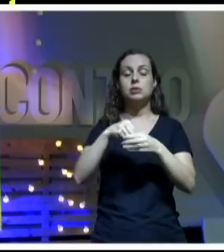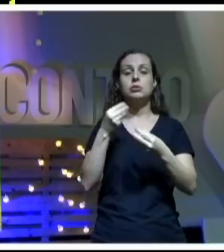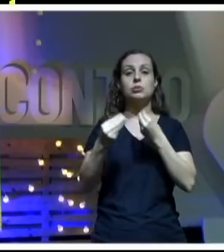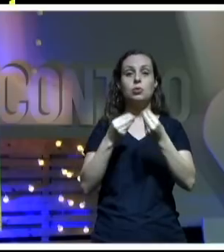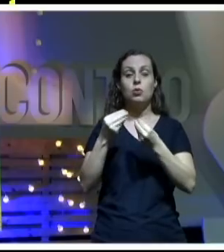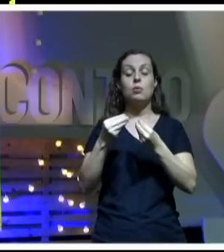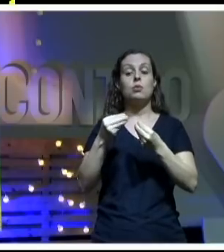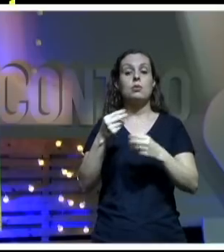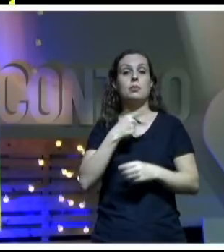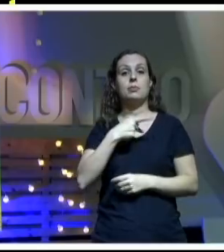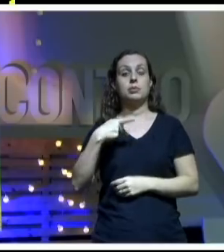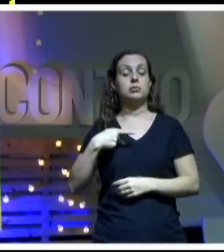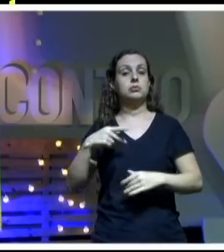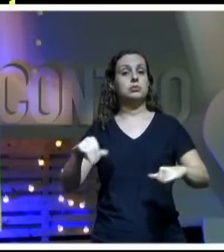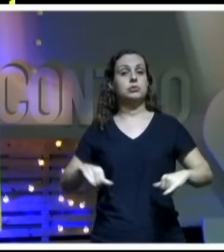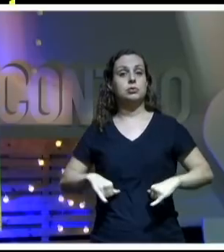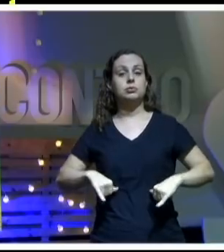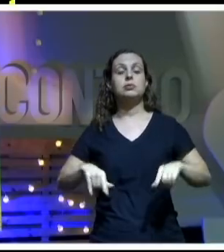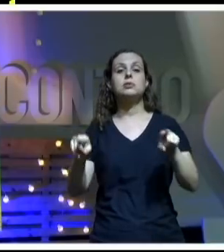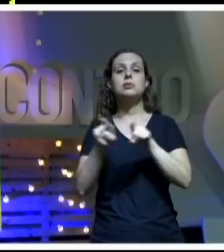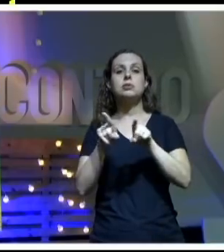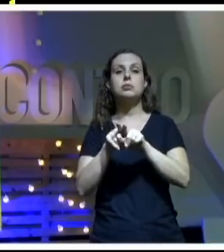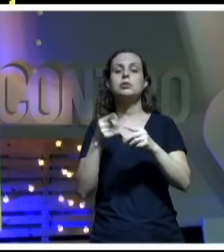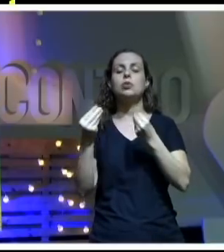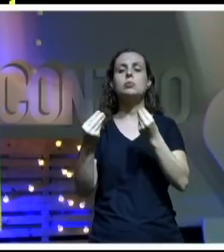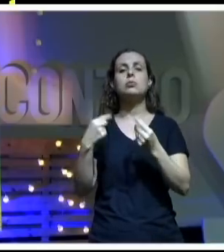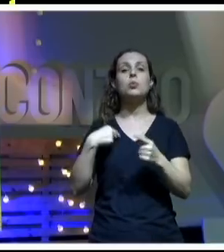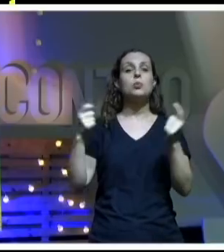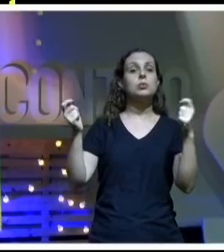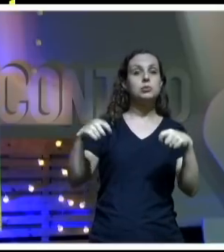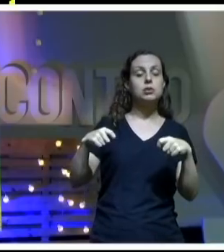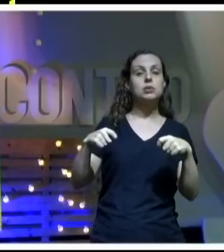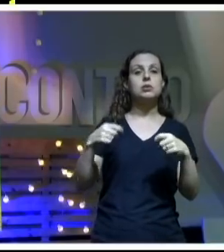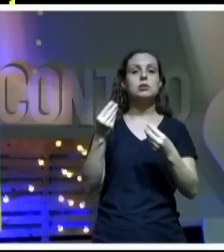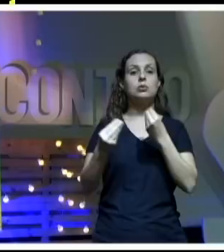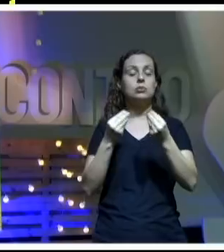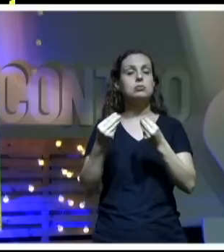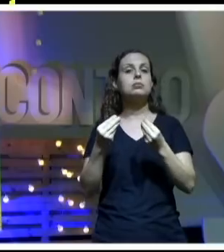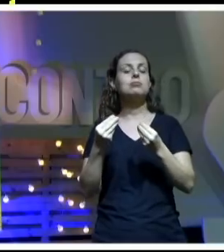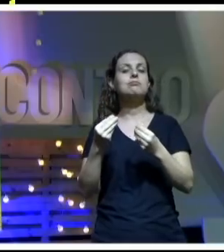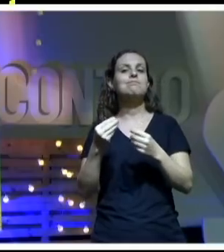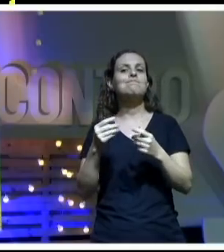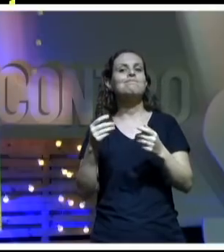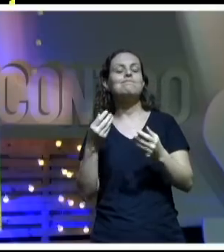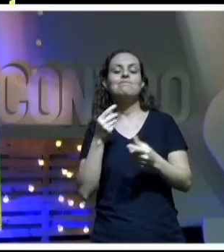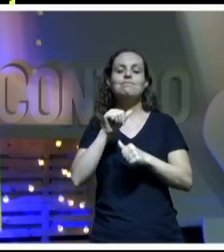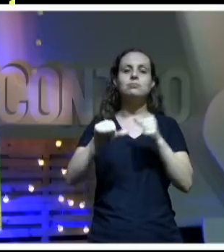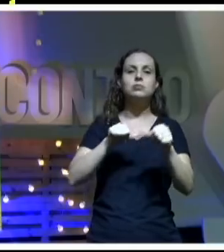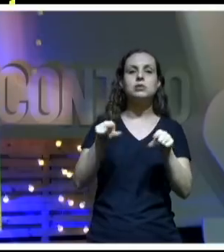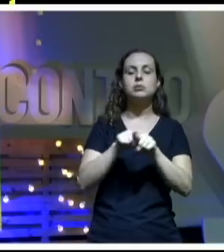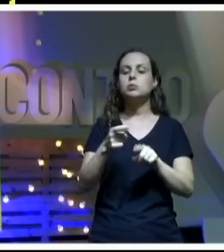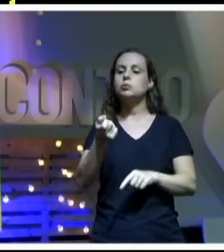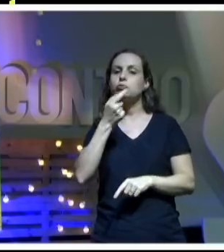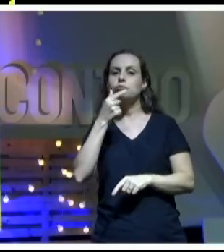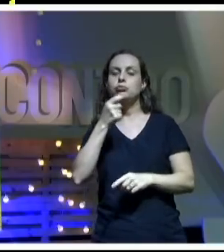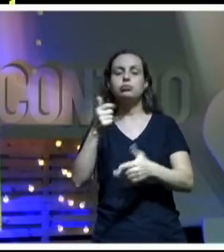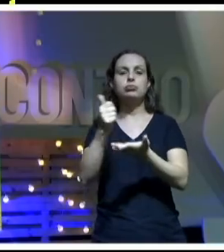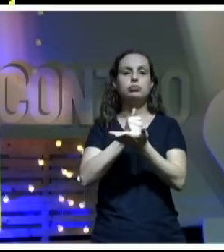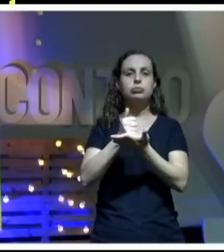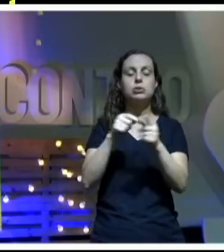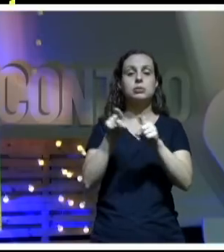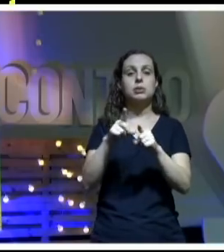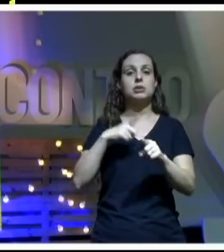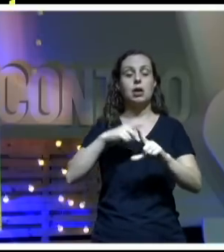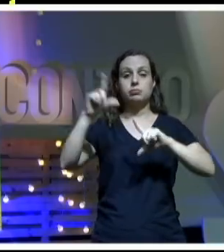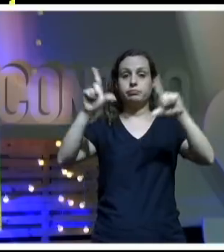e às vezes a insana tentativa de lidar com esse bournout com várias formas de auto medicação desde a pornografia